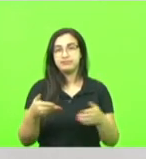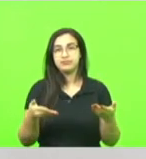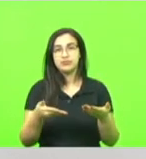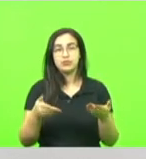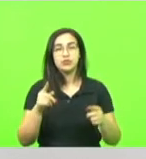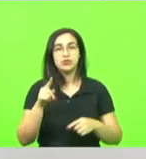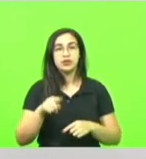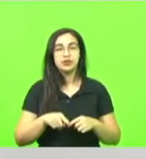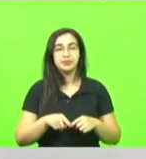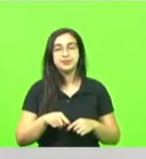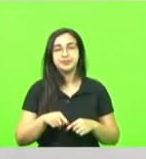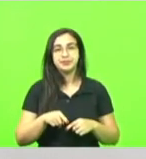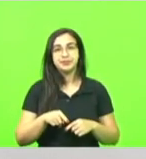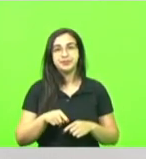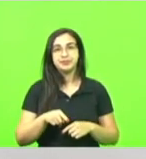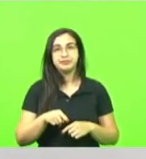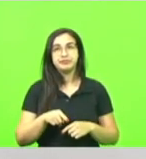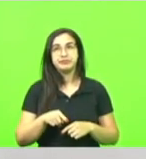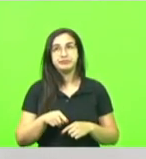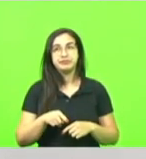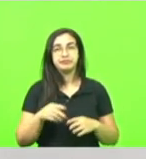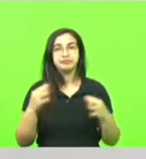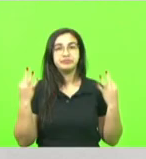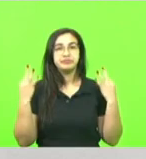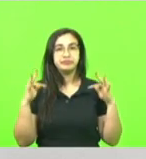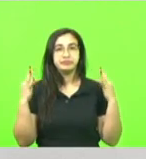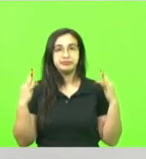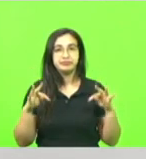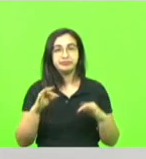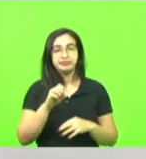com relação ao turismo em Santa Catarina.